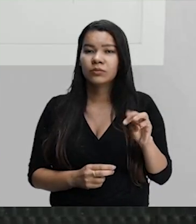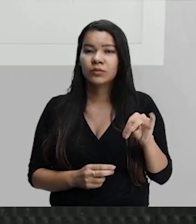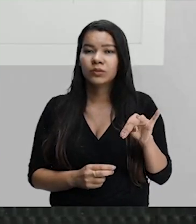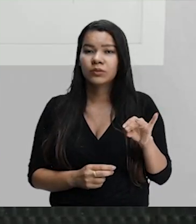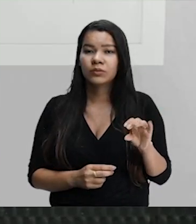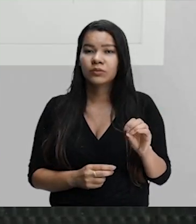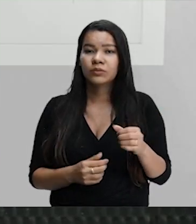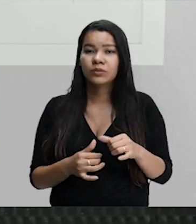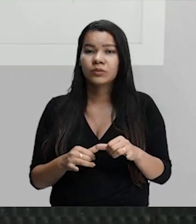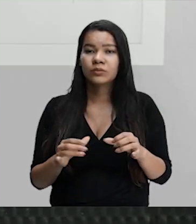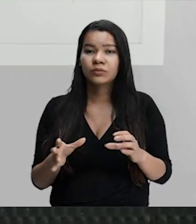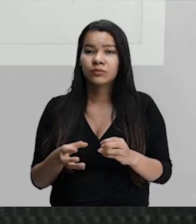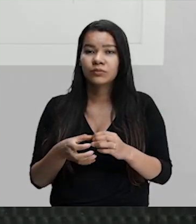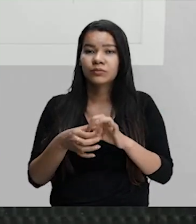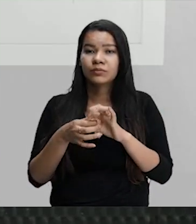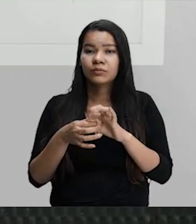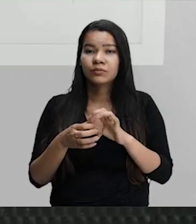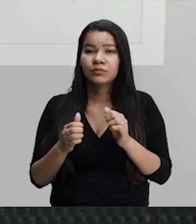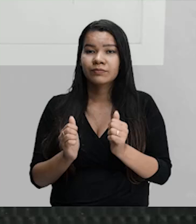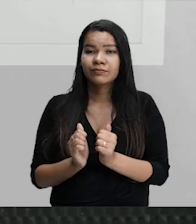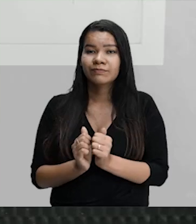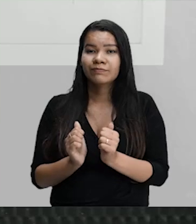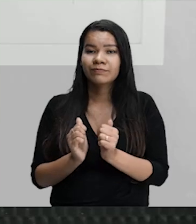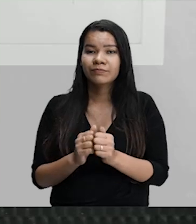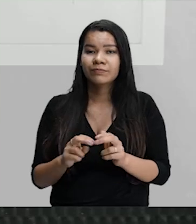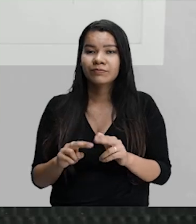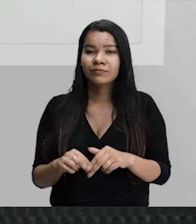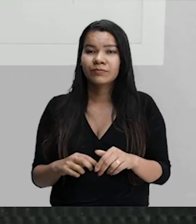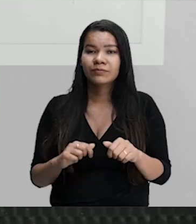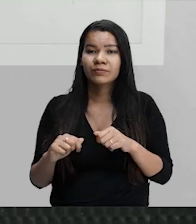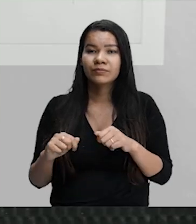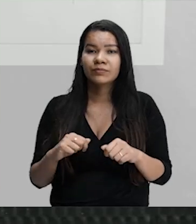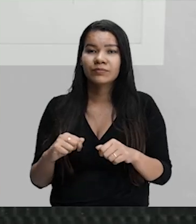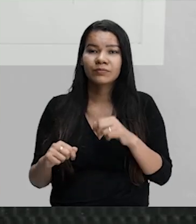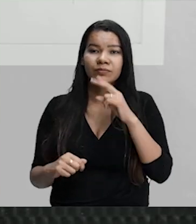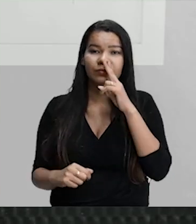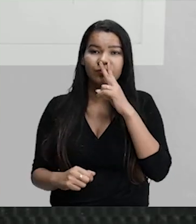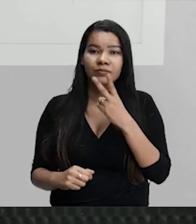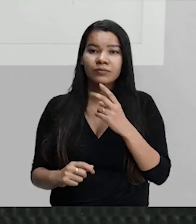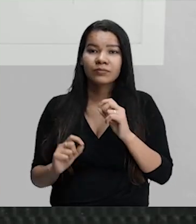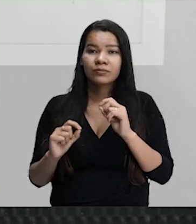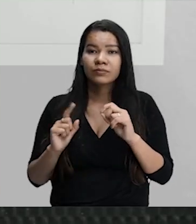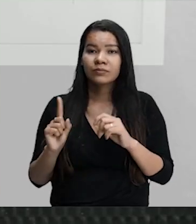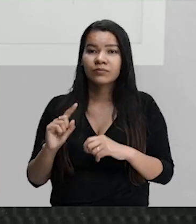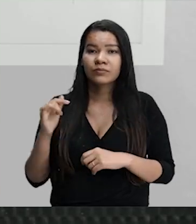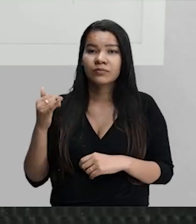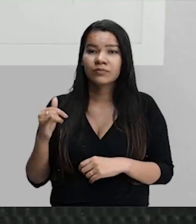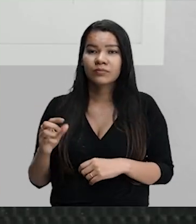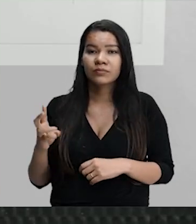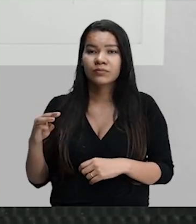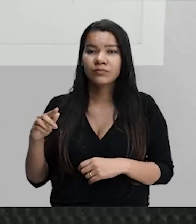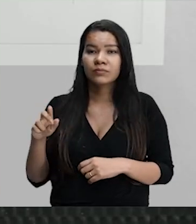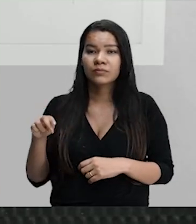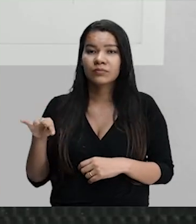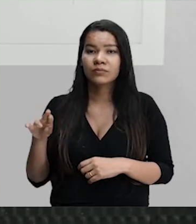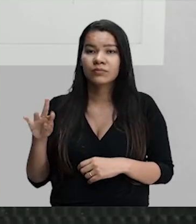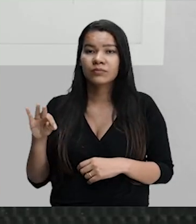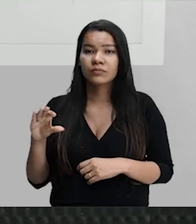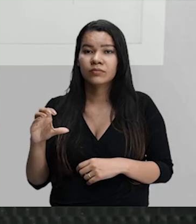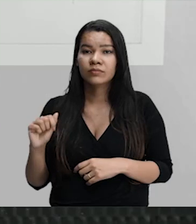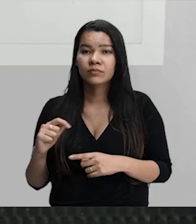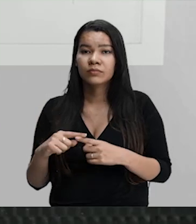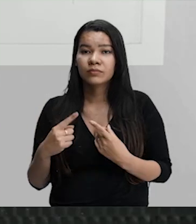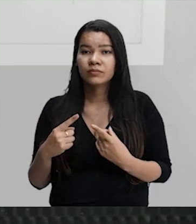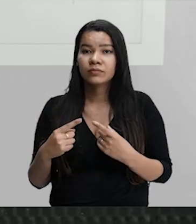juntinhas, ok? Por causa da ação de forças, que não são forças eletromagnéticas, mas são forças